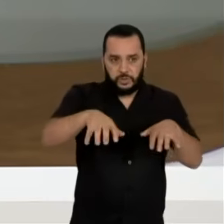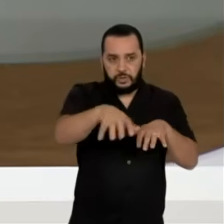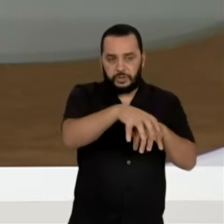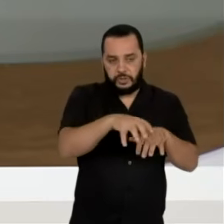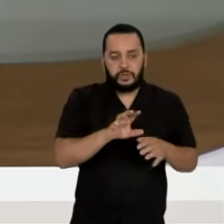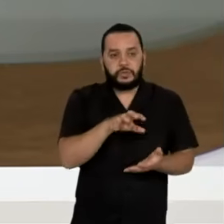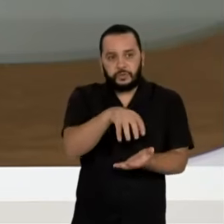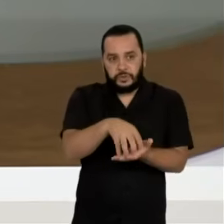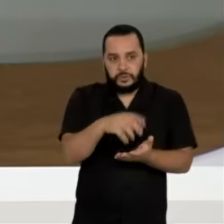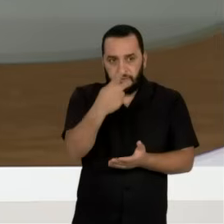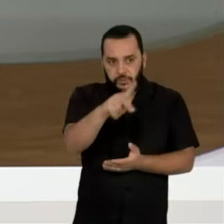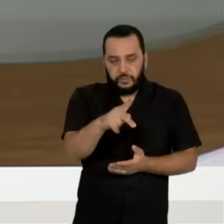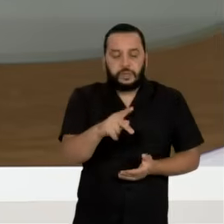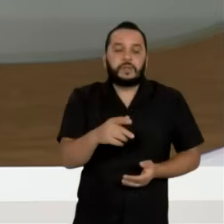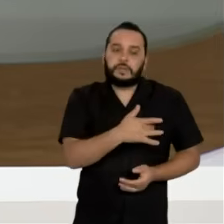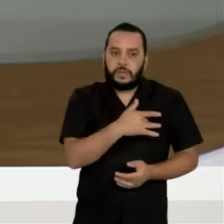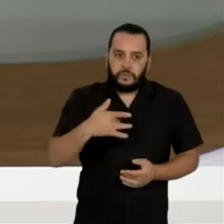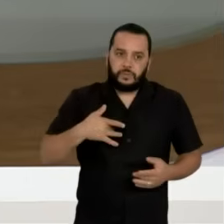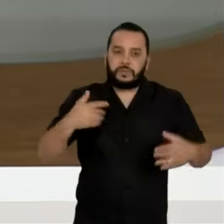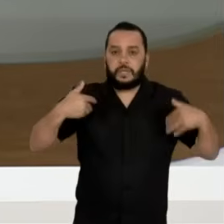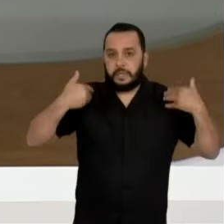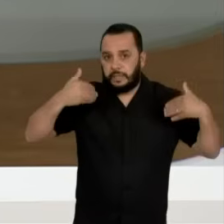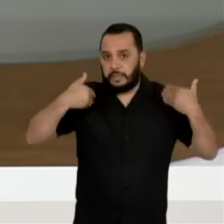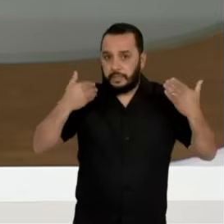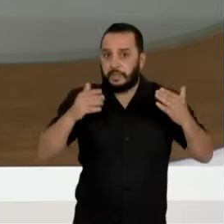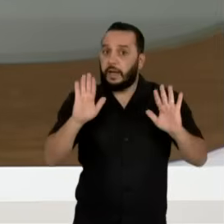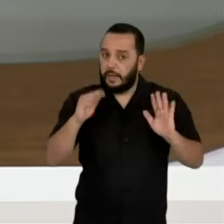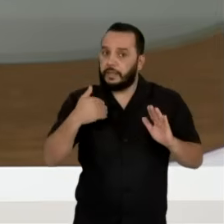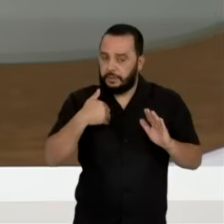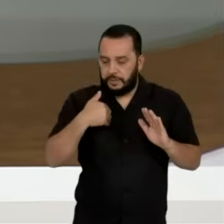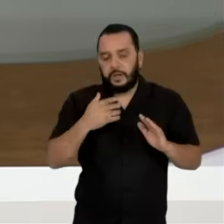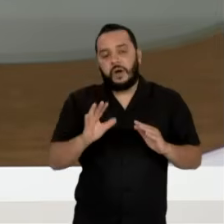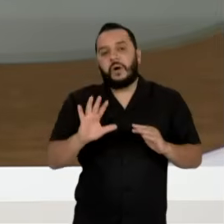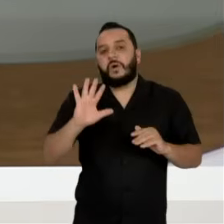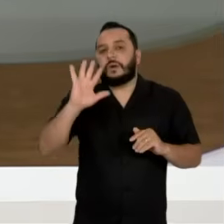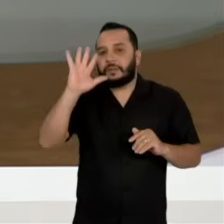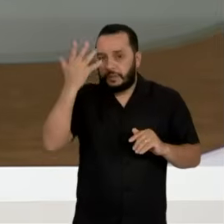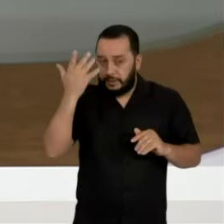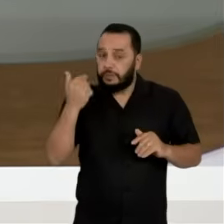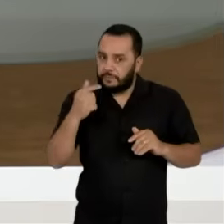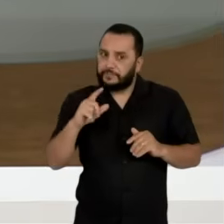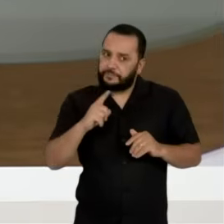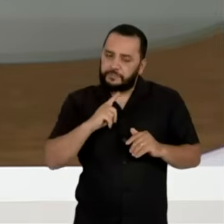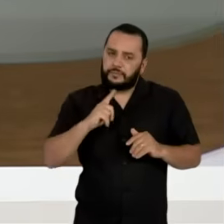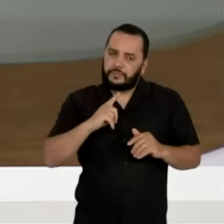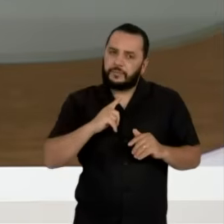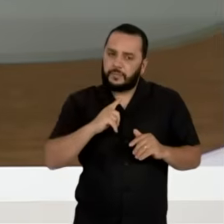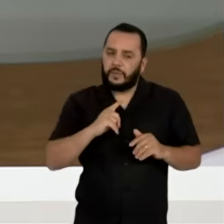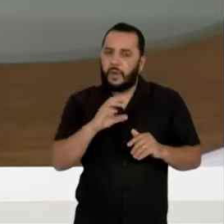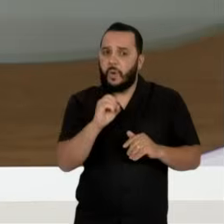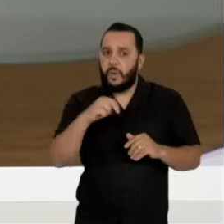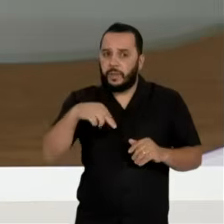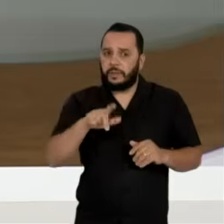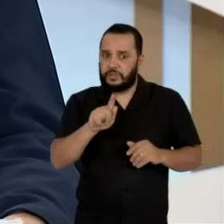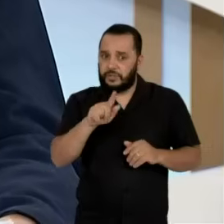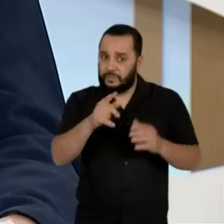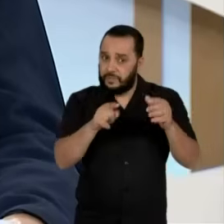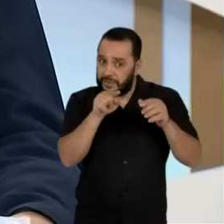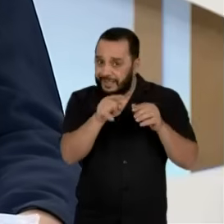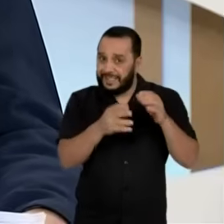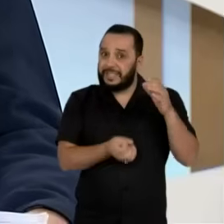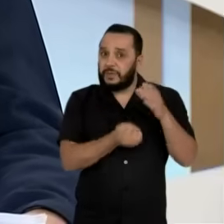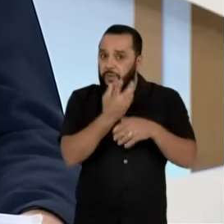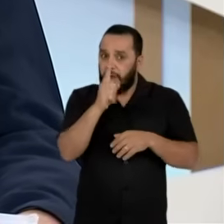da Saúde e Alegria. Isso abriu uma porta aí e fez da ONG que o senhor fundou um